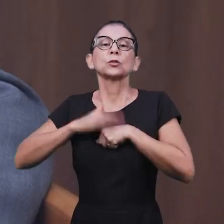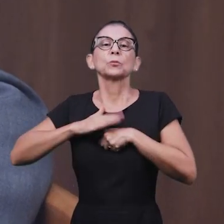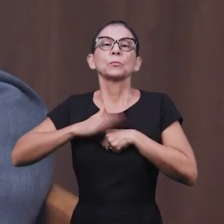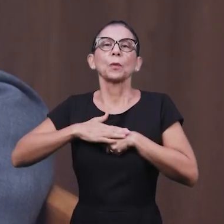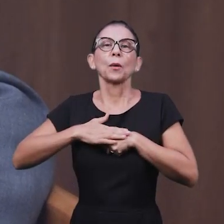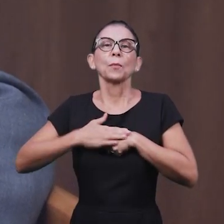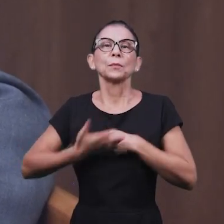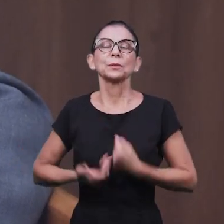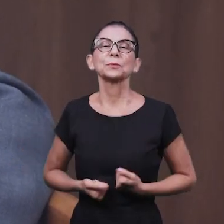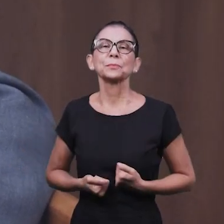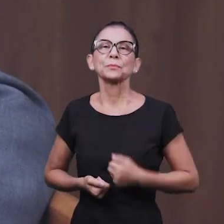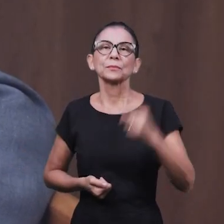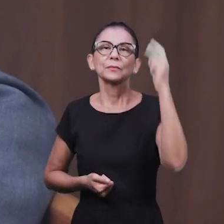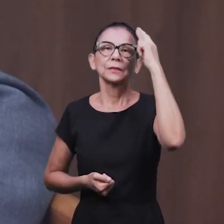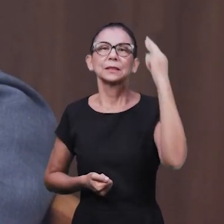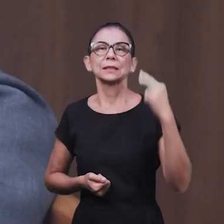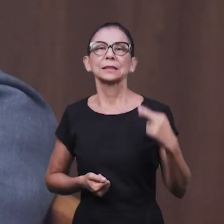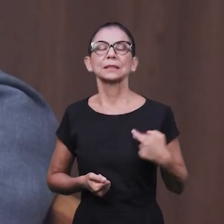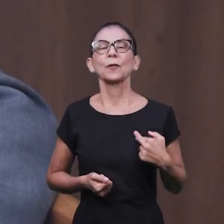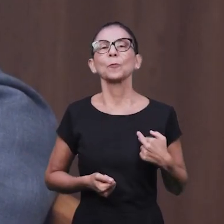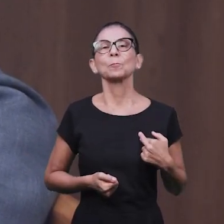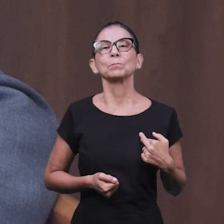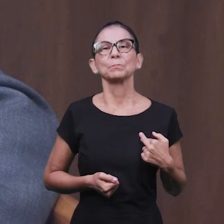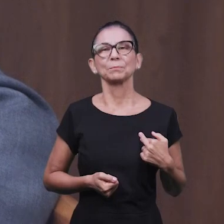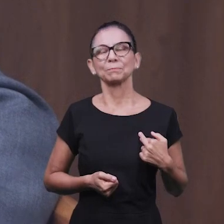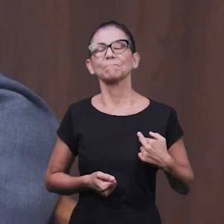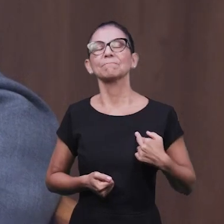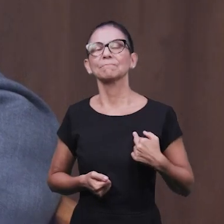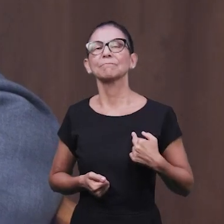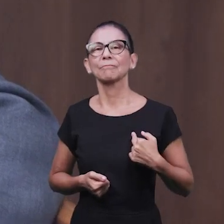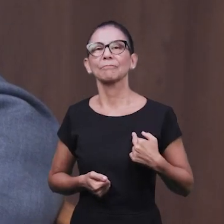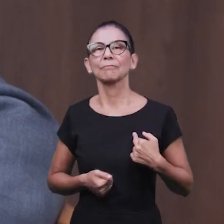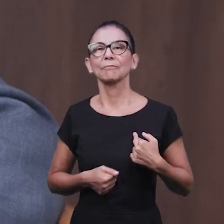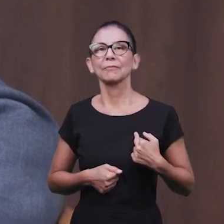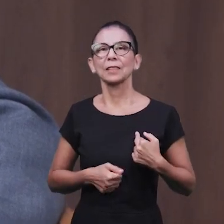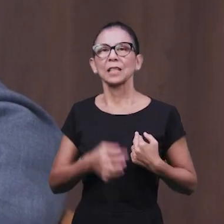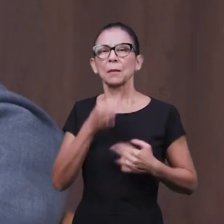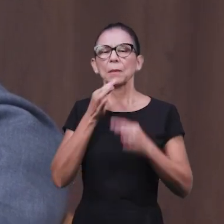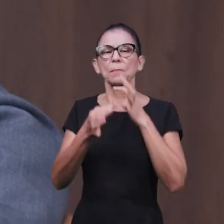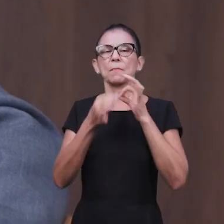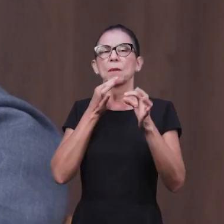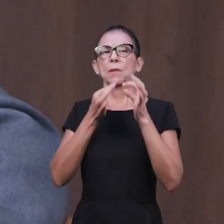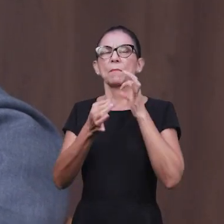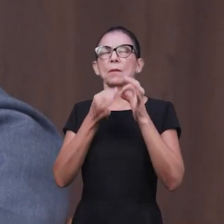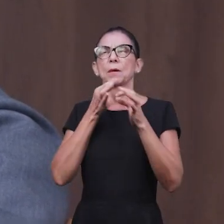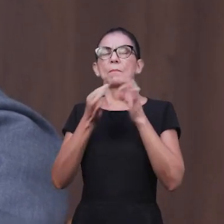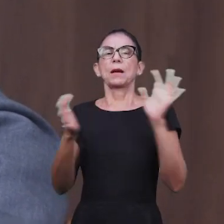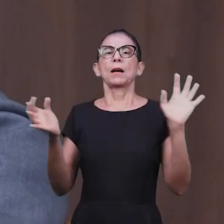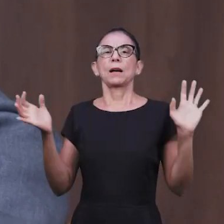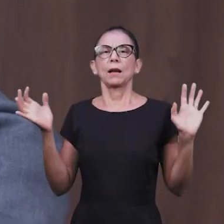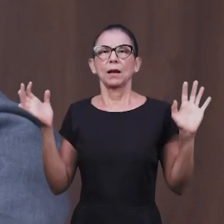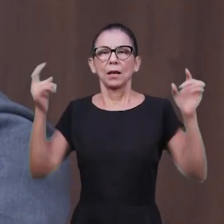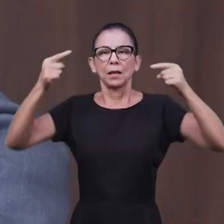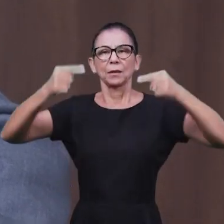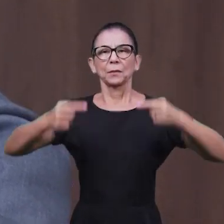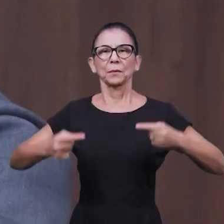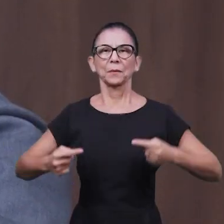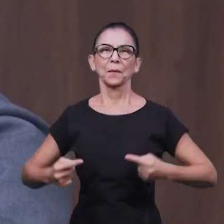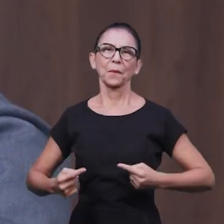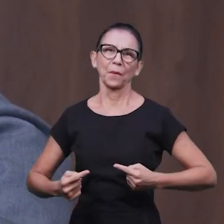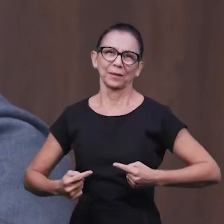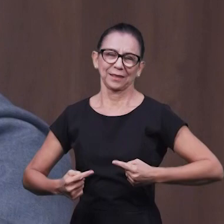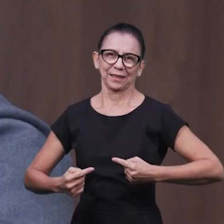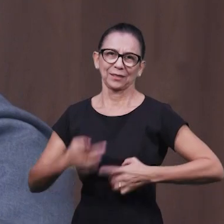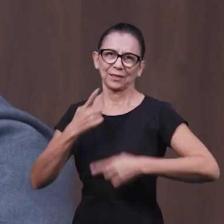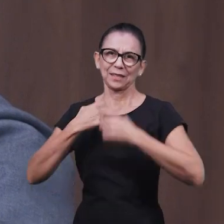A carne é a razão, é o argumento. É aquilo que o homem levanta a respeito de si próprio em contradição